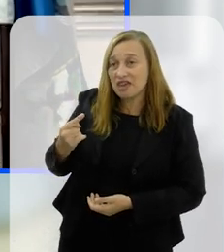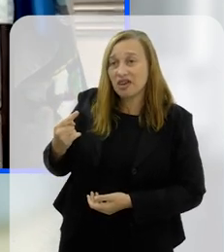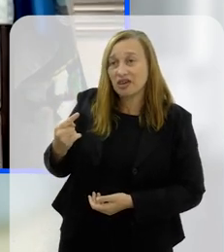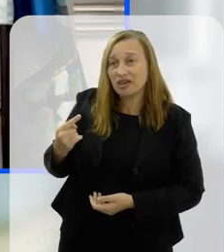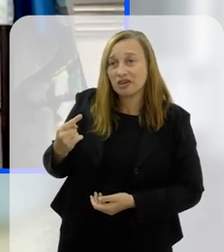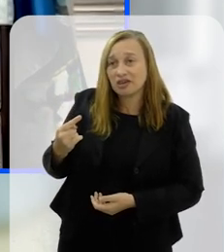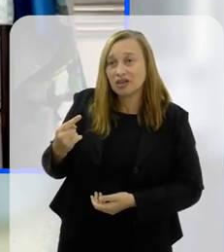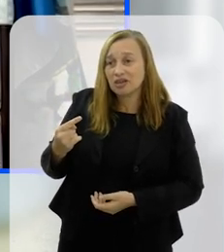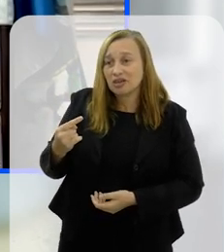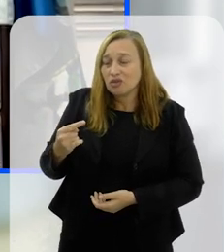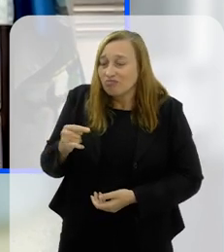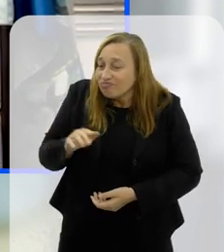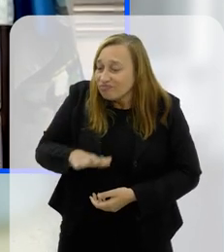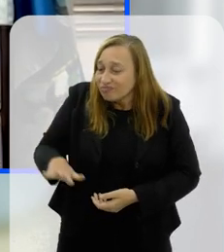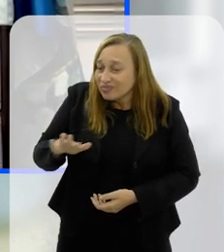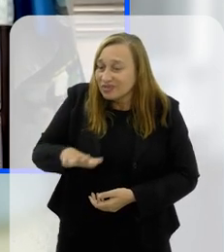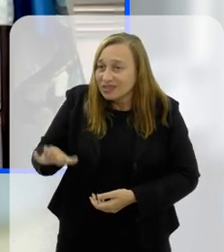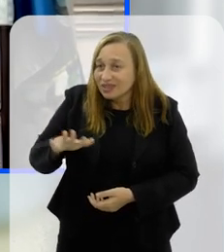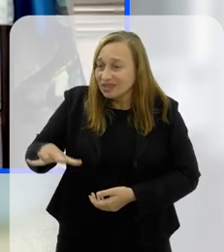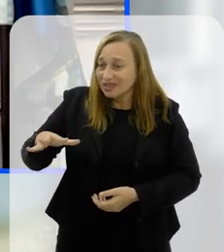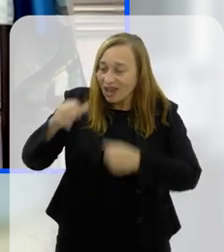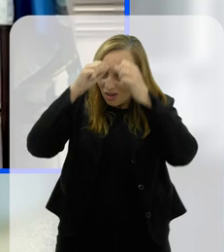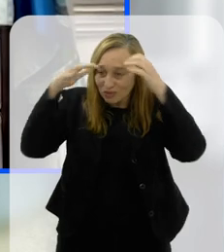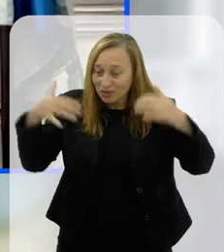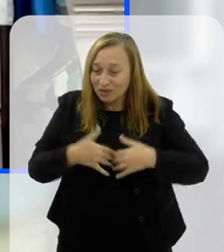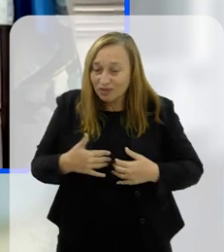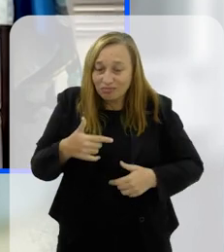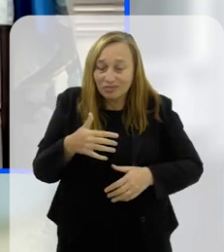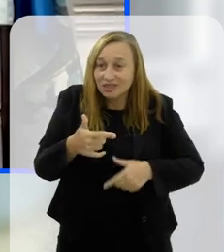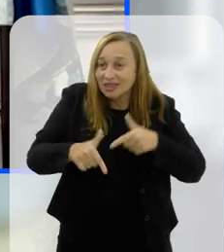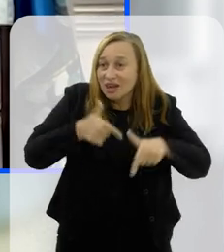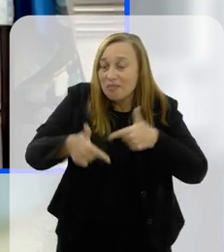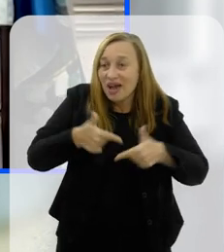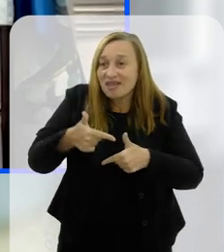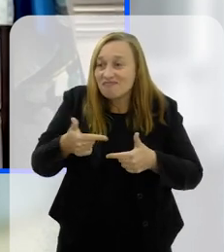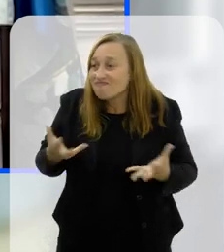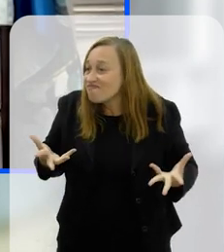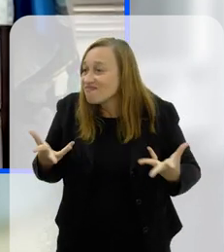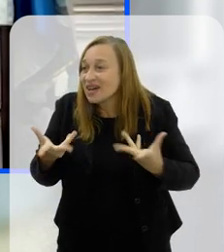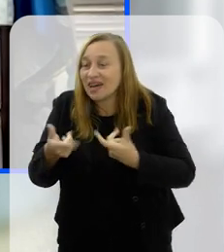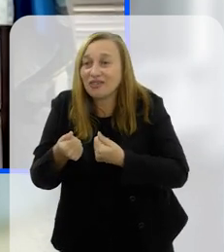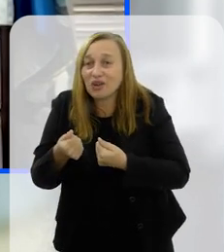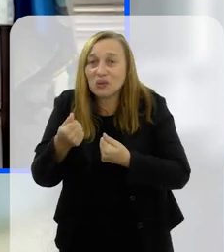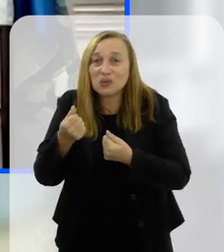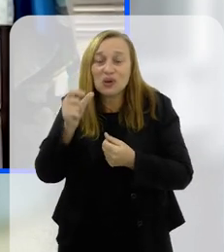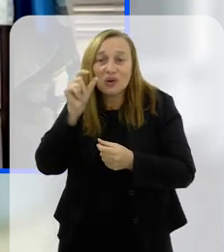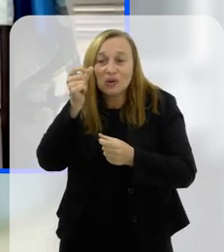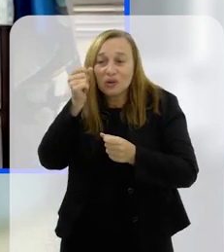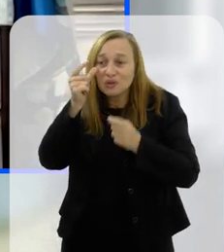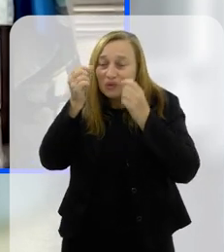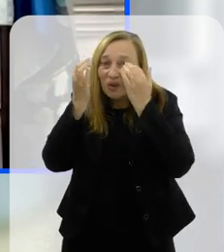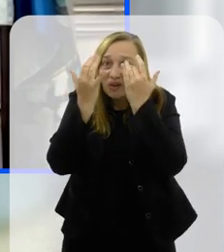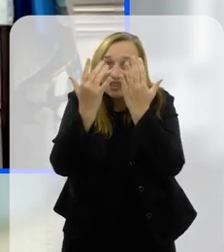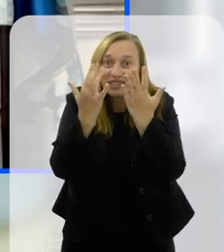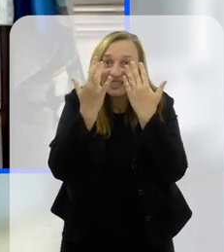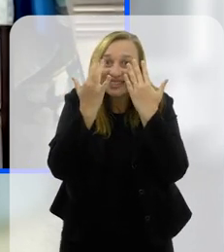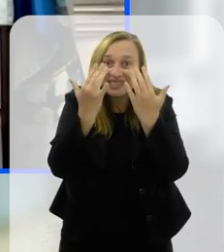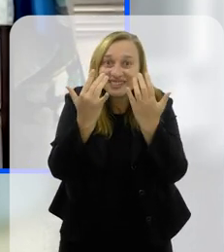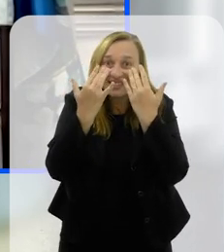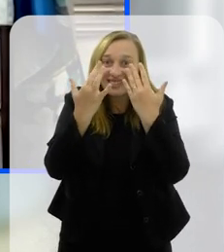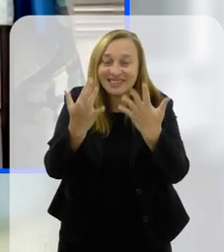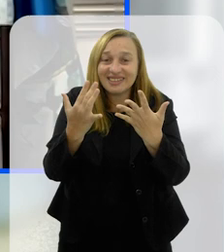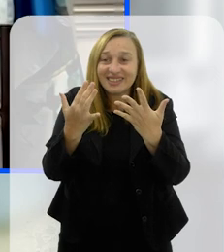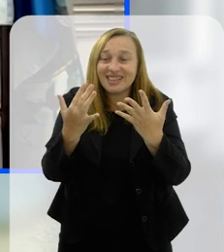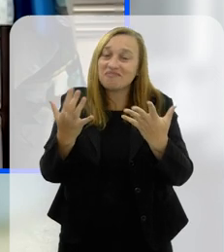vê uma um um autista né fazer um trabalho maravilhoso desempenhar não sabe os olhos como é que brilha os olhos de cada um